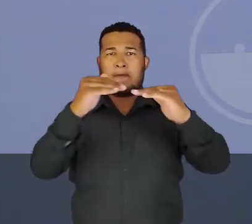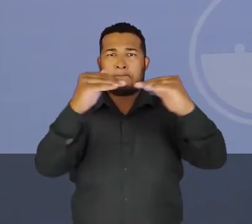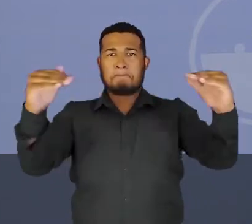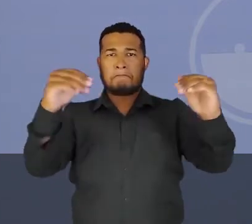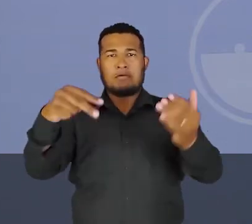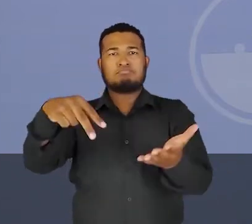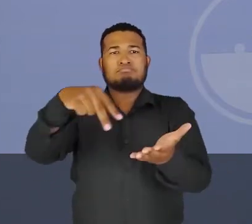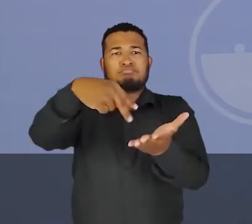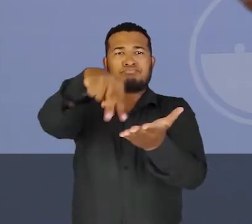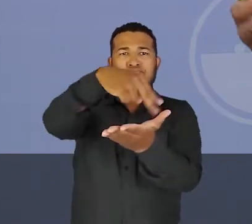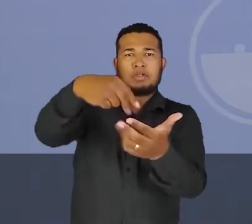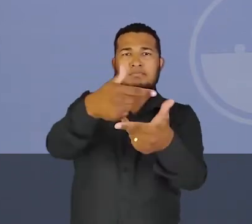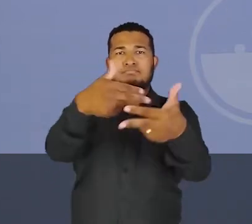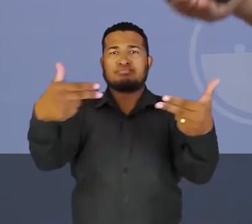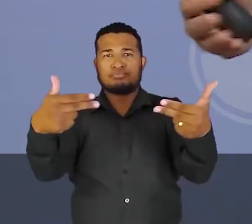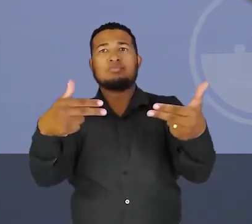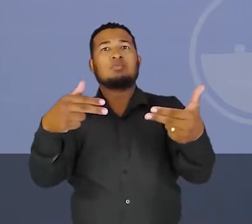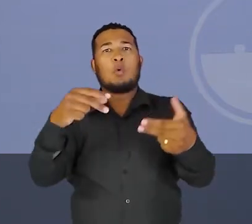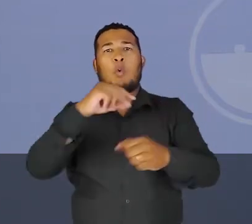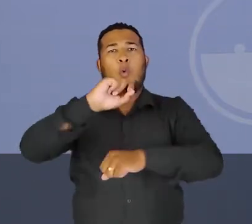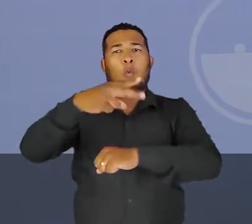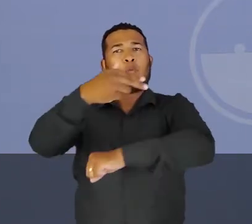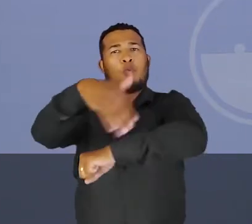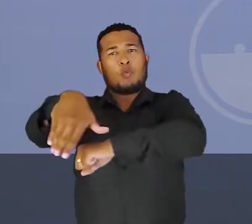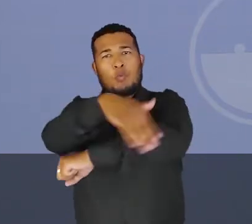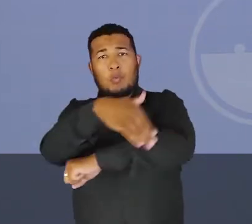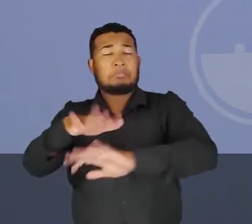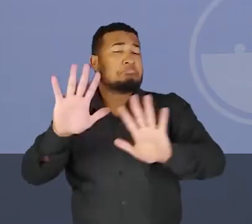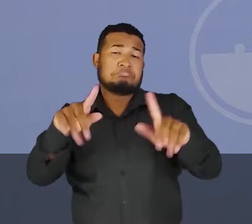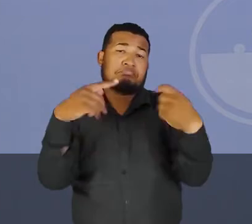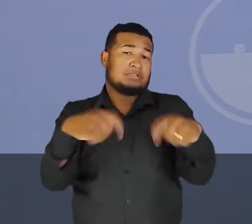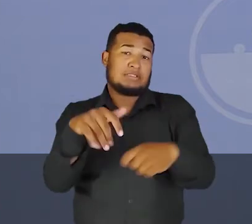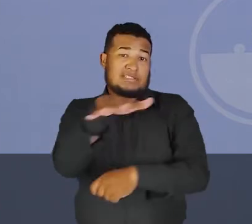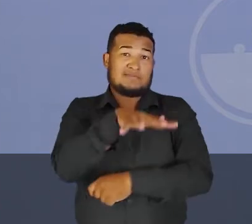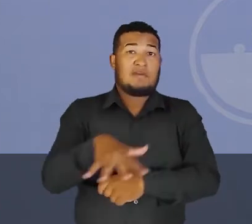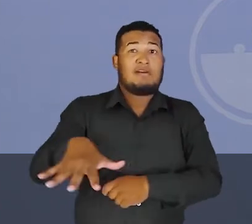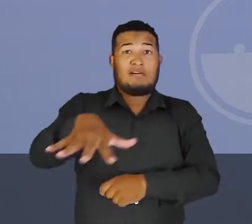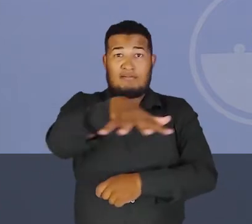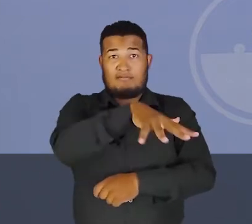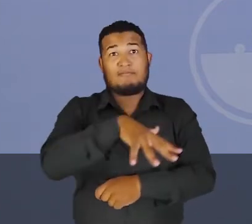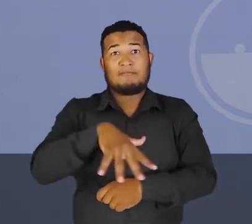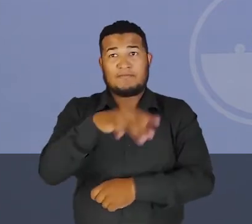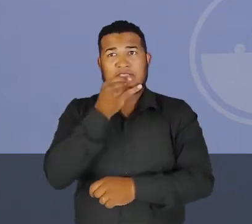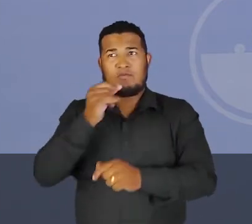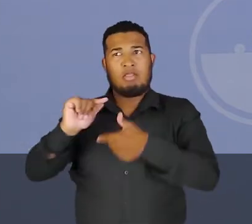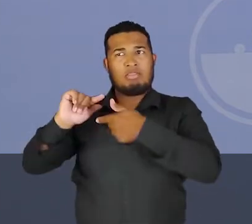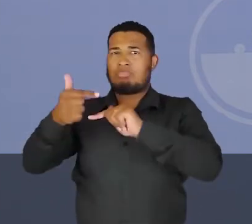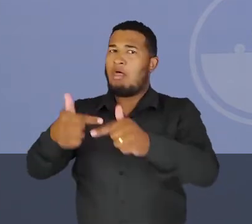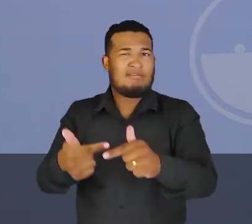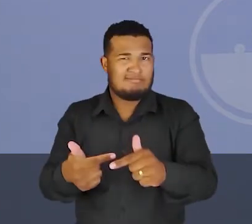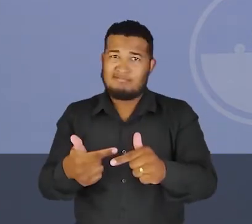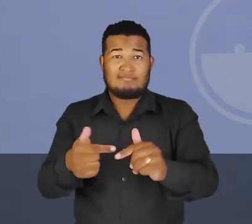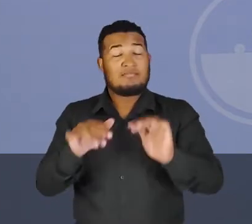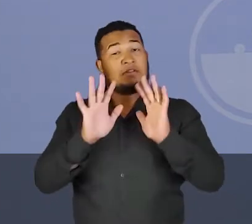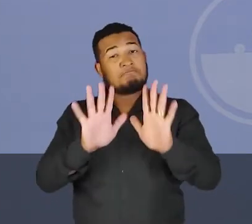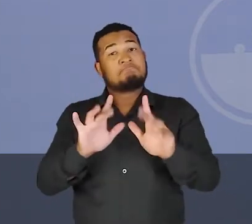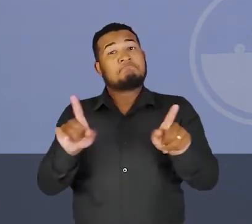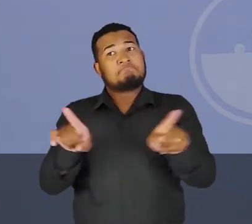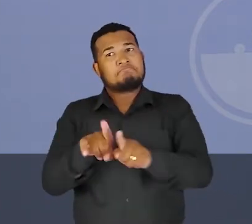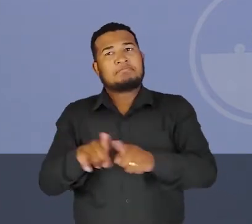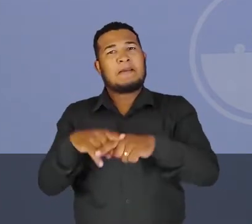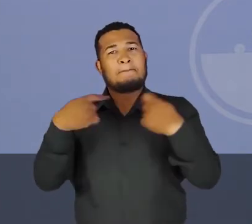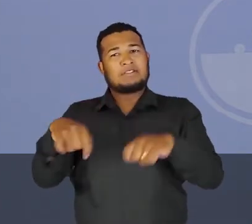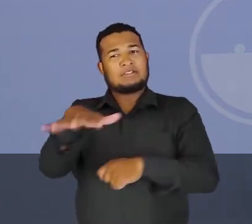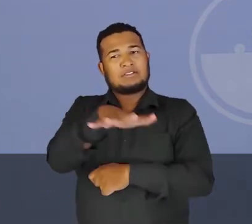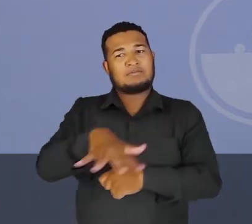teatro, ou o teatro de arena, ou a rua, os espaços não tradicionais do teatro, mas que dependem tanto desse